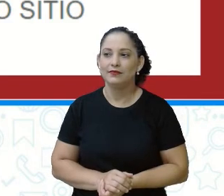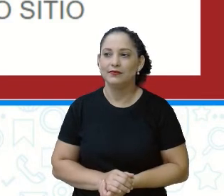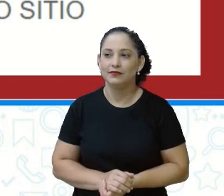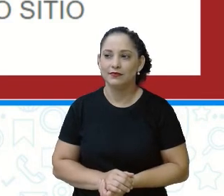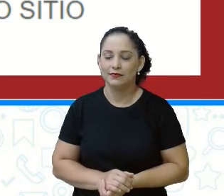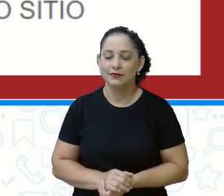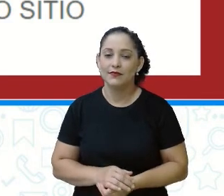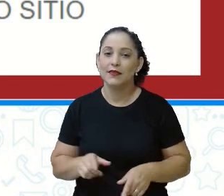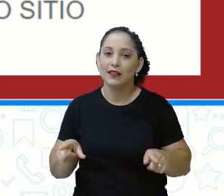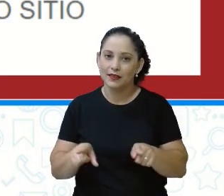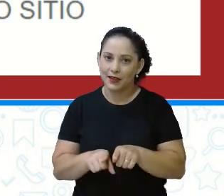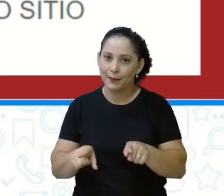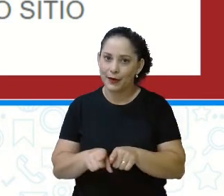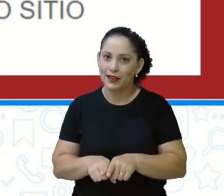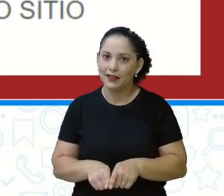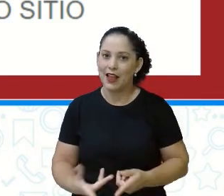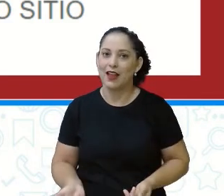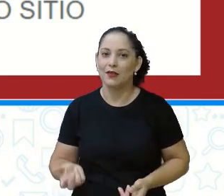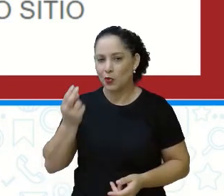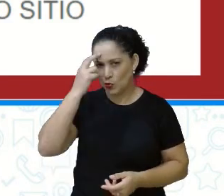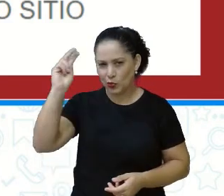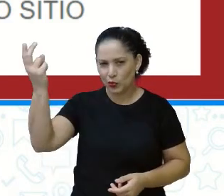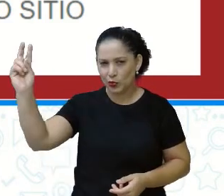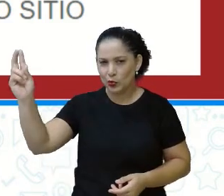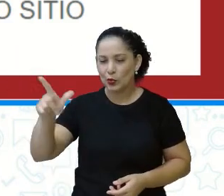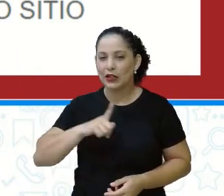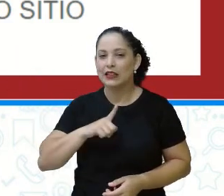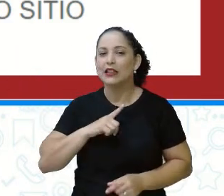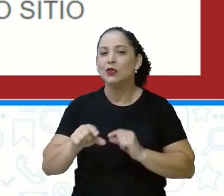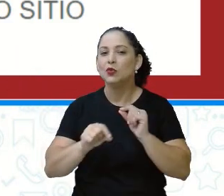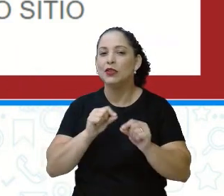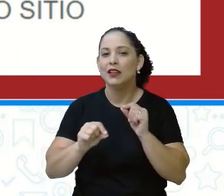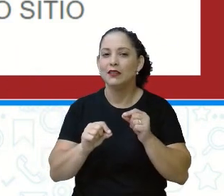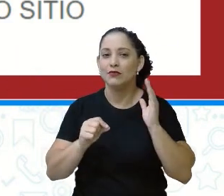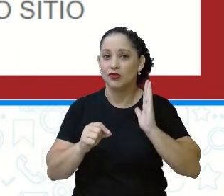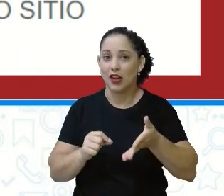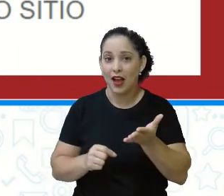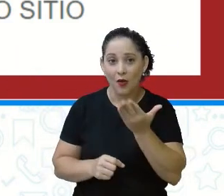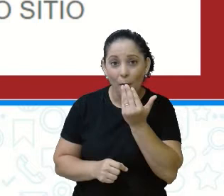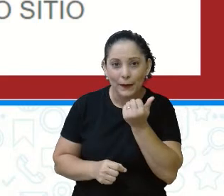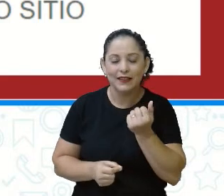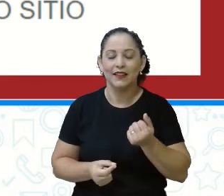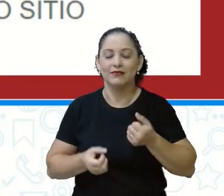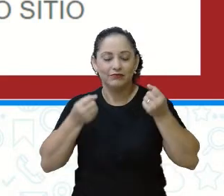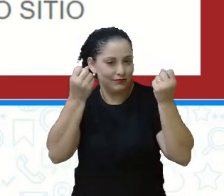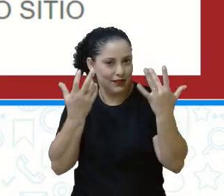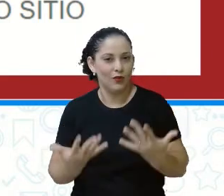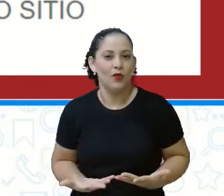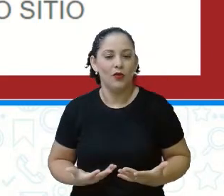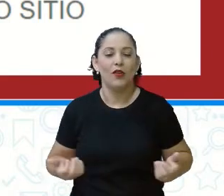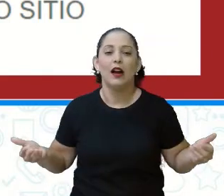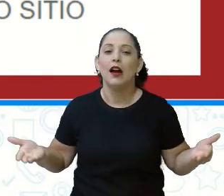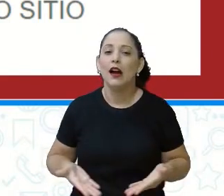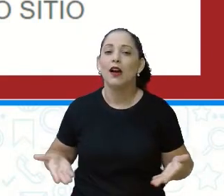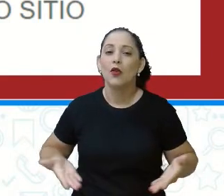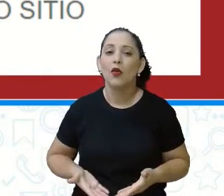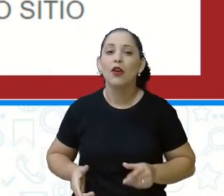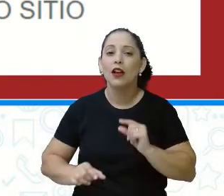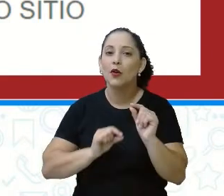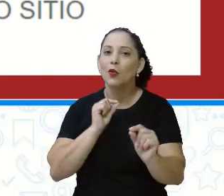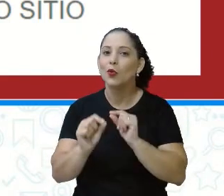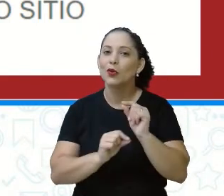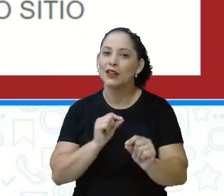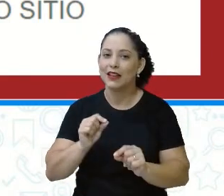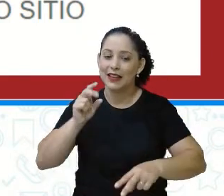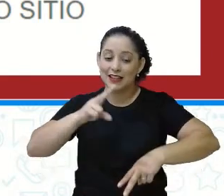manifestações culturais, eu falei, né, já aqui de gastronomia, eu já falei de artesanato, e agora eu vou falar um pouquinho do